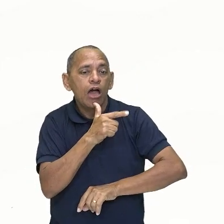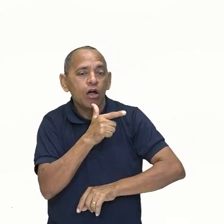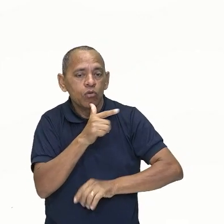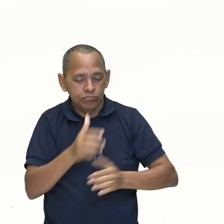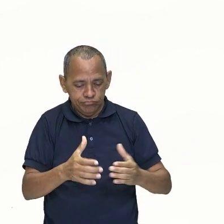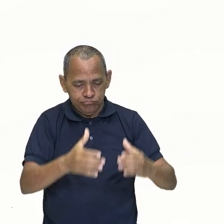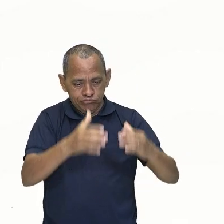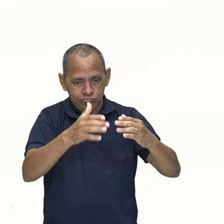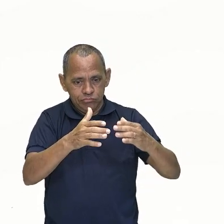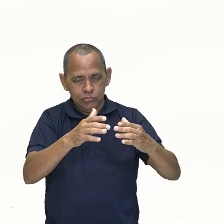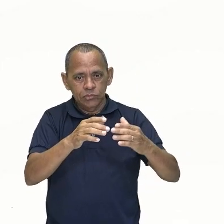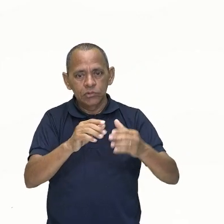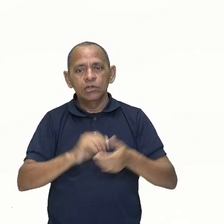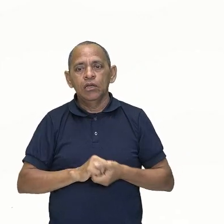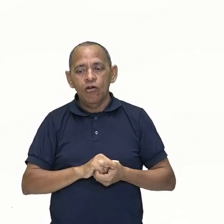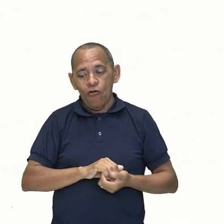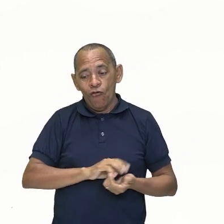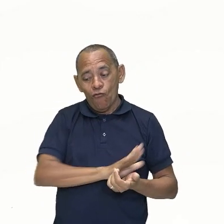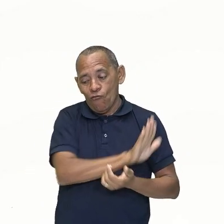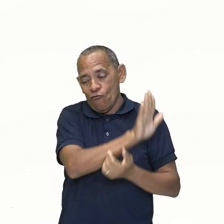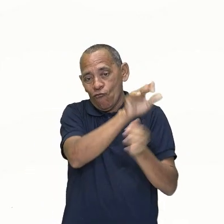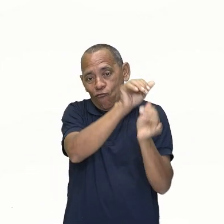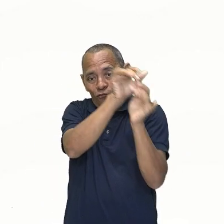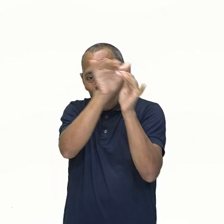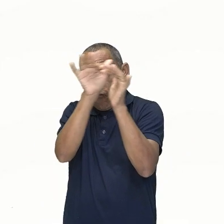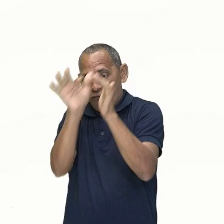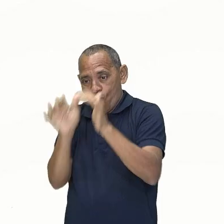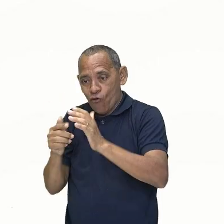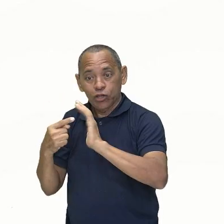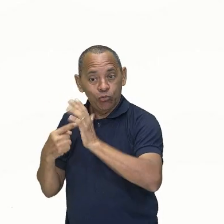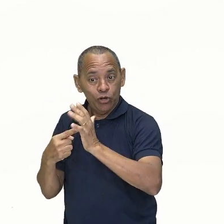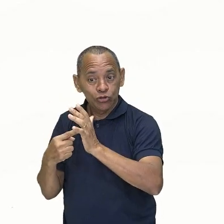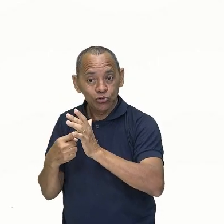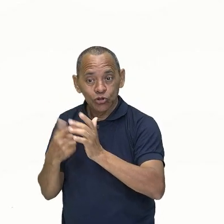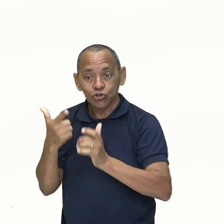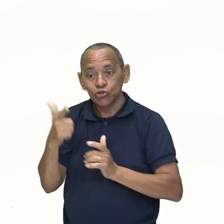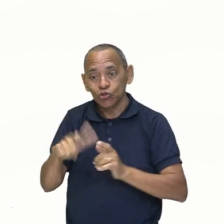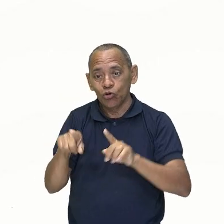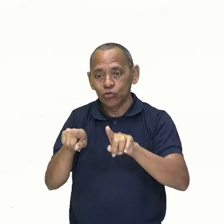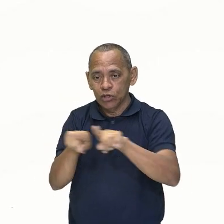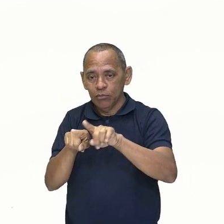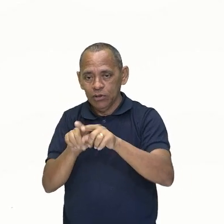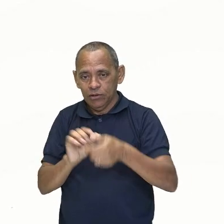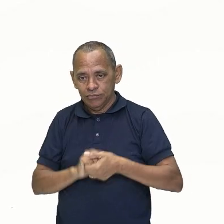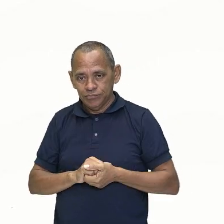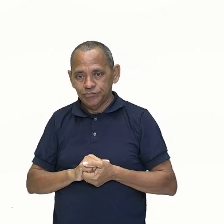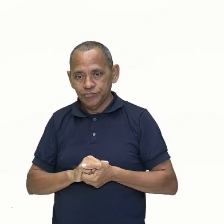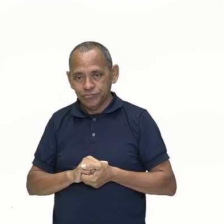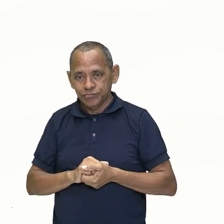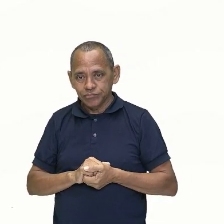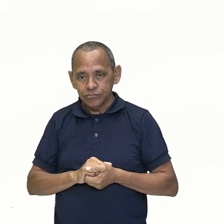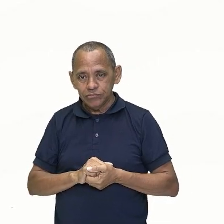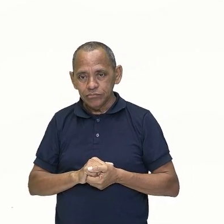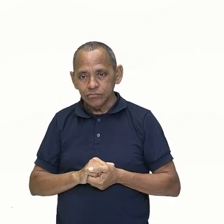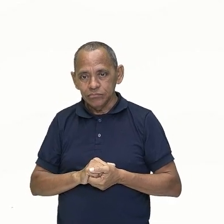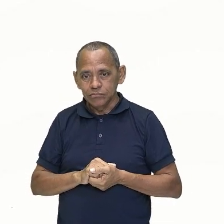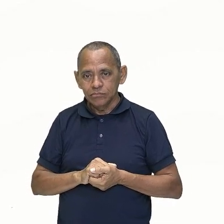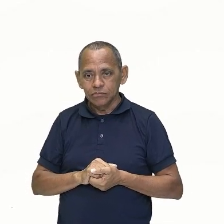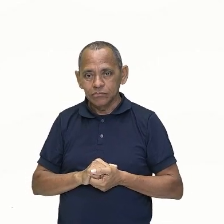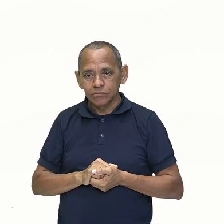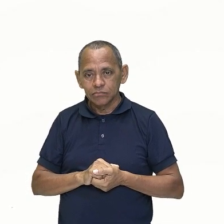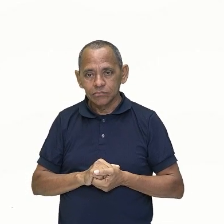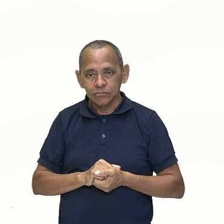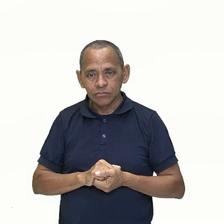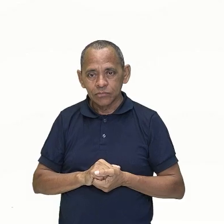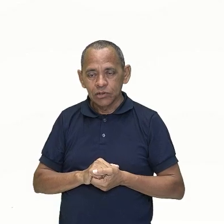e o ciclo recomeça, né? Essa água, ela retorna aqui para o reator, mas não é sempre, né? Uma parte